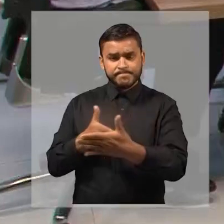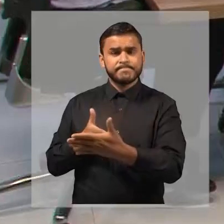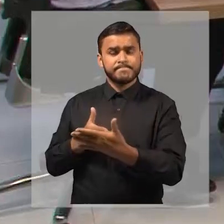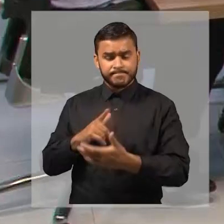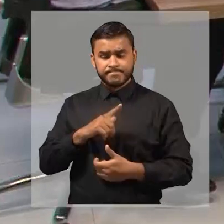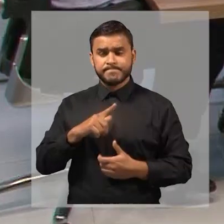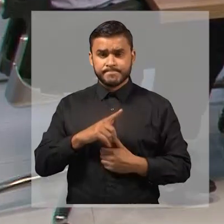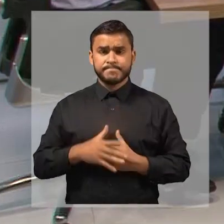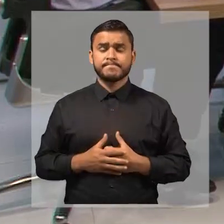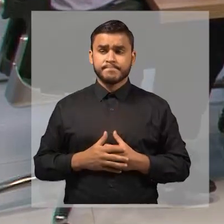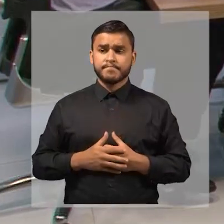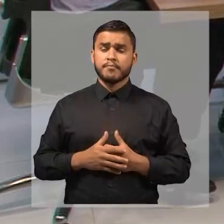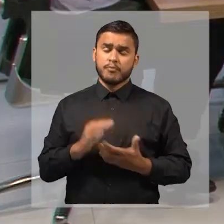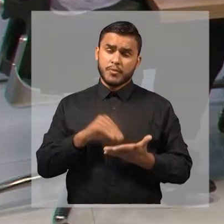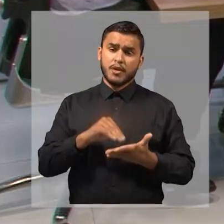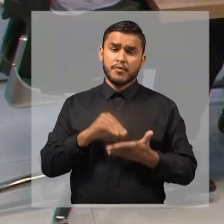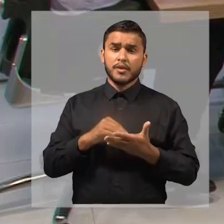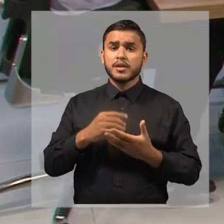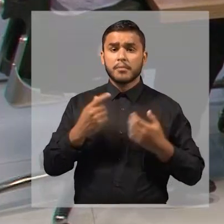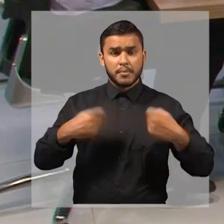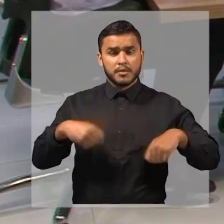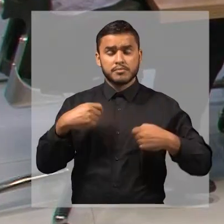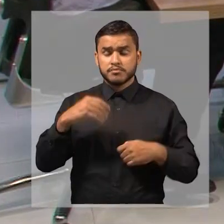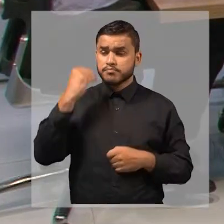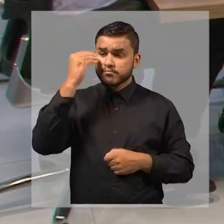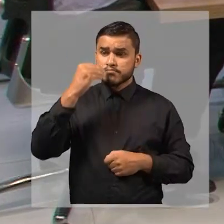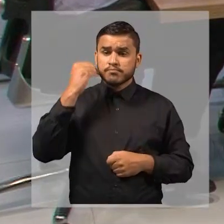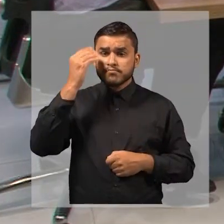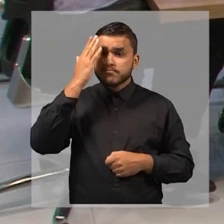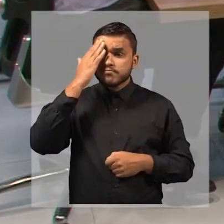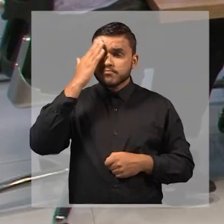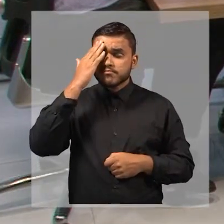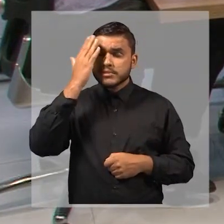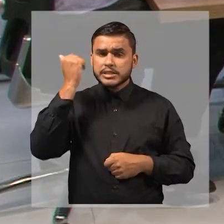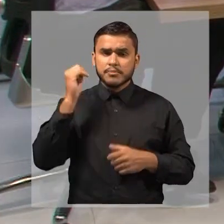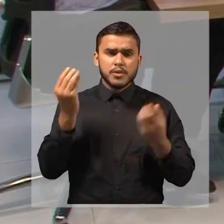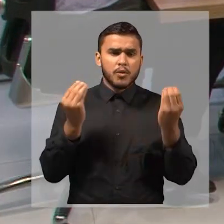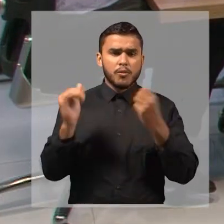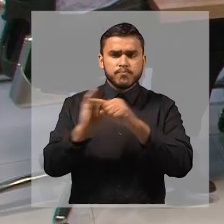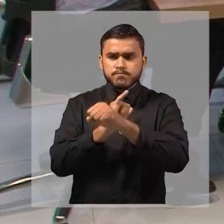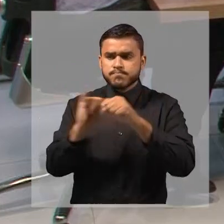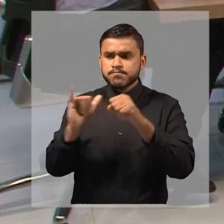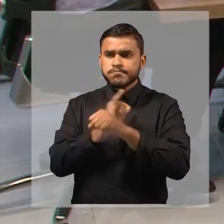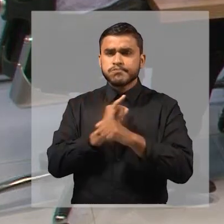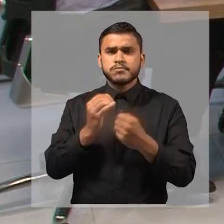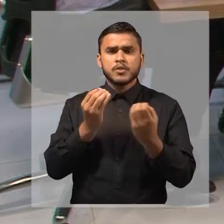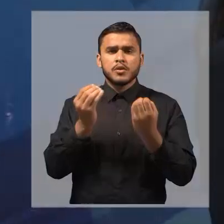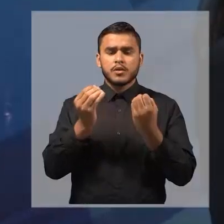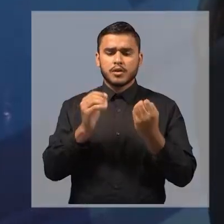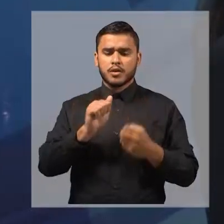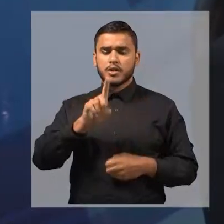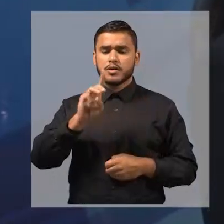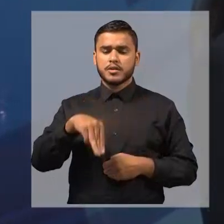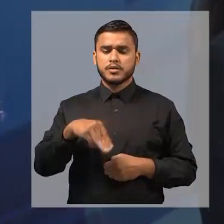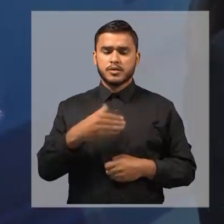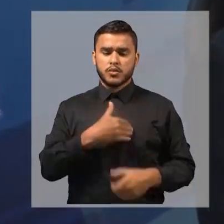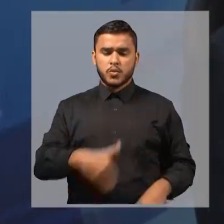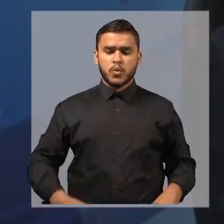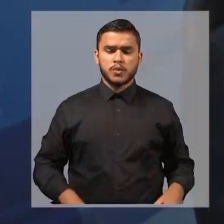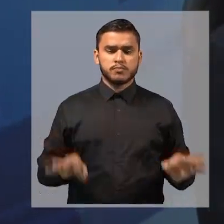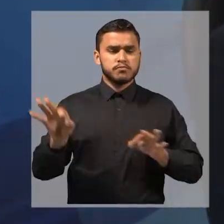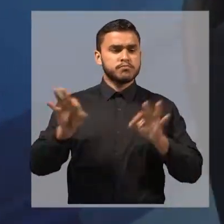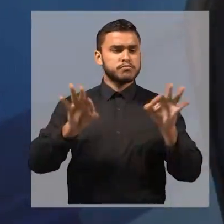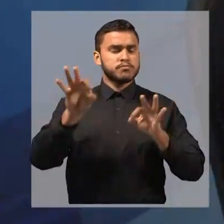nesse sentido. Né? Eu acho que falta o mínimo de senso, né?